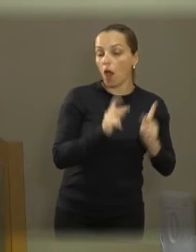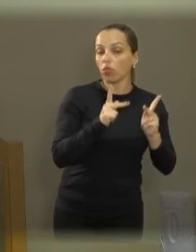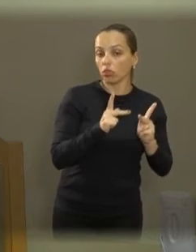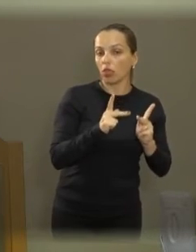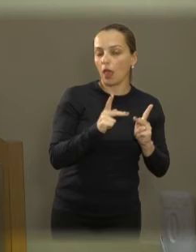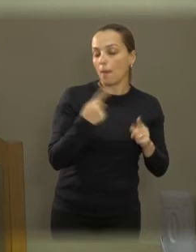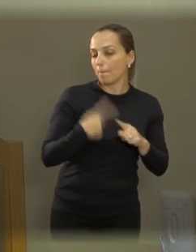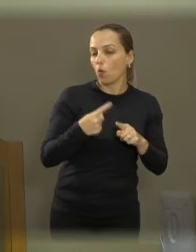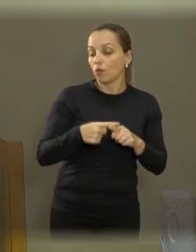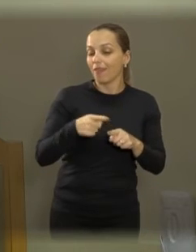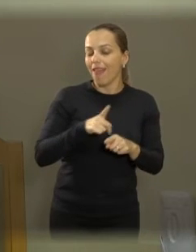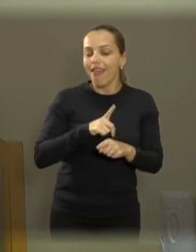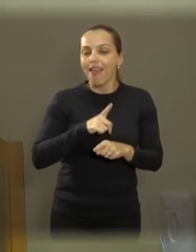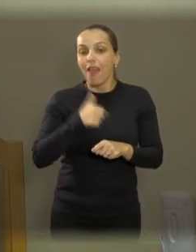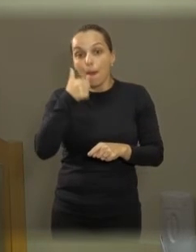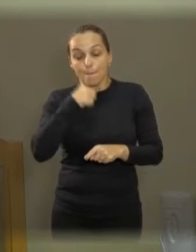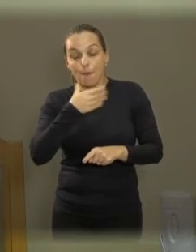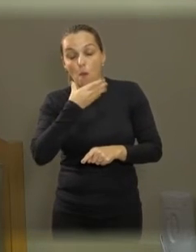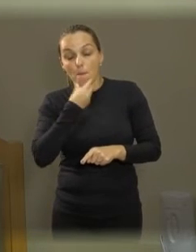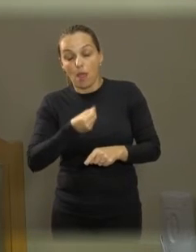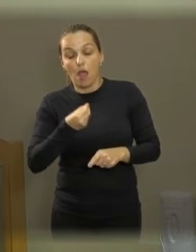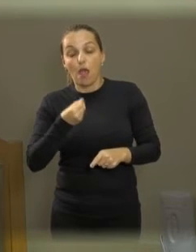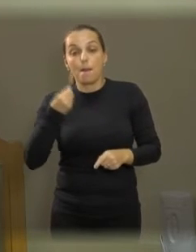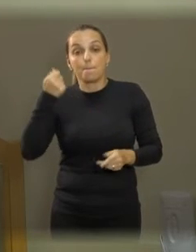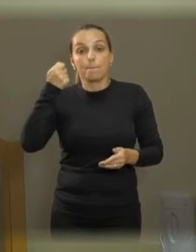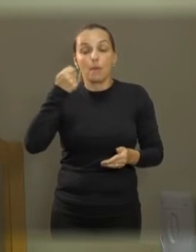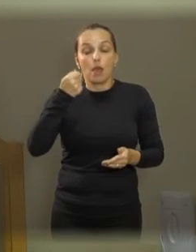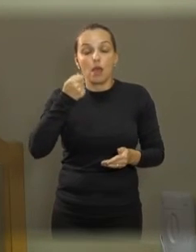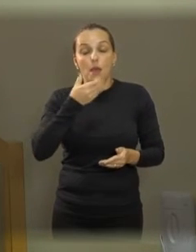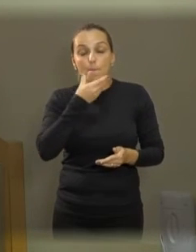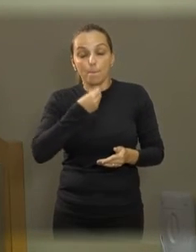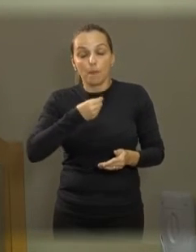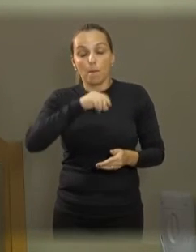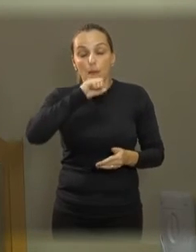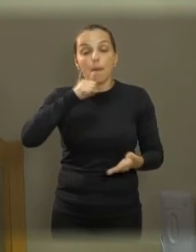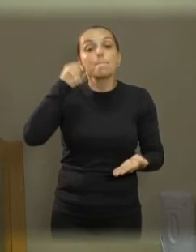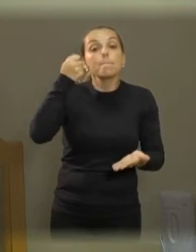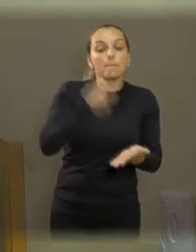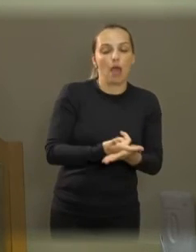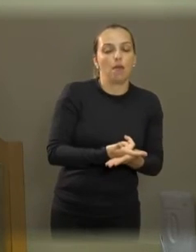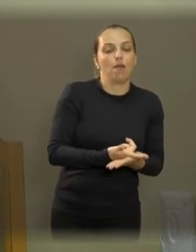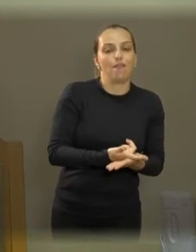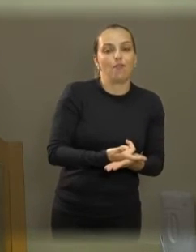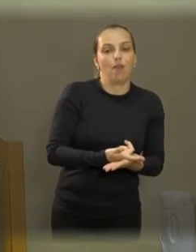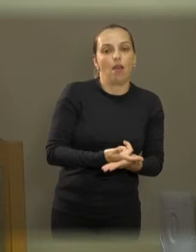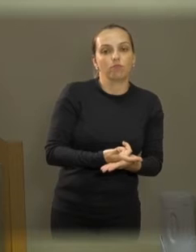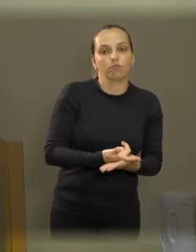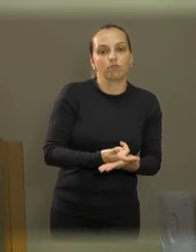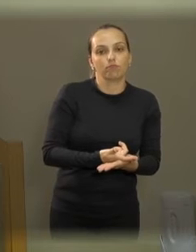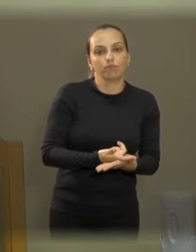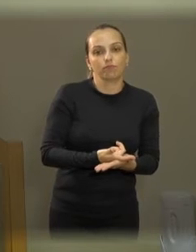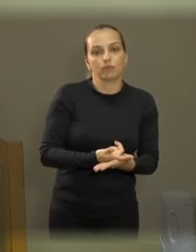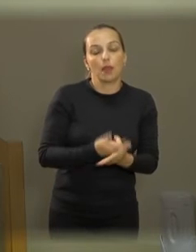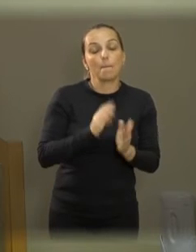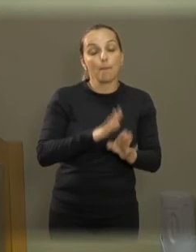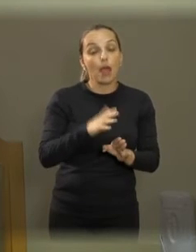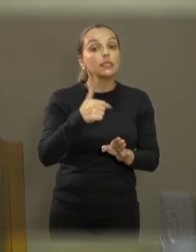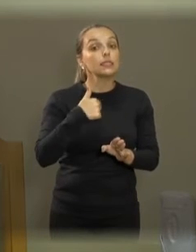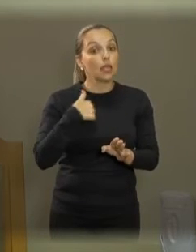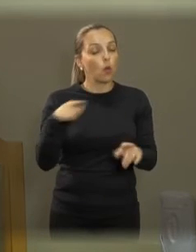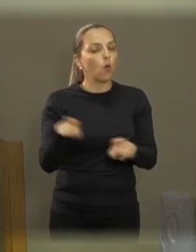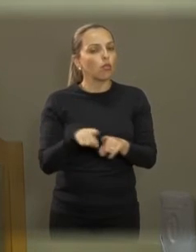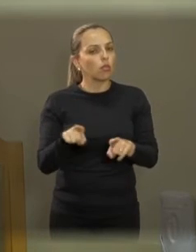Ele bancava. Com muita dificuldade, mas bancava. Falei, você quer estudar, eu garanto isso. Só que eu resolvi